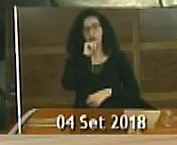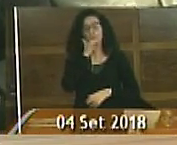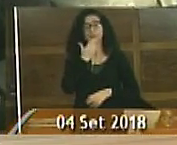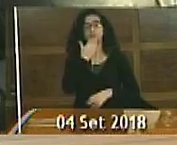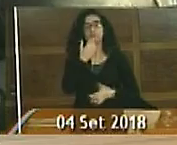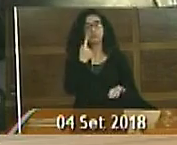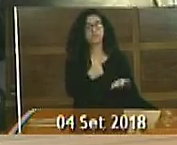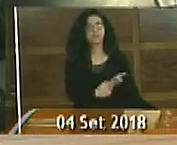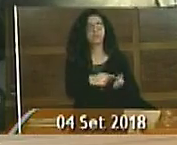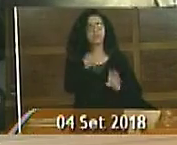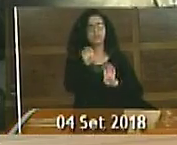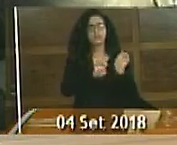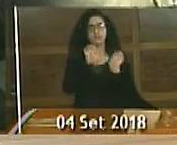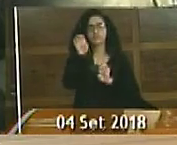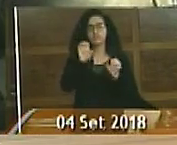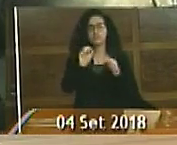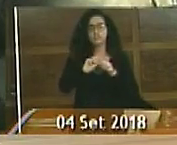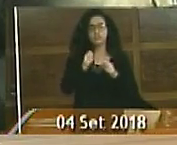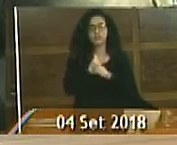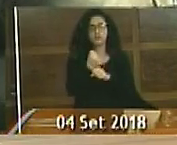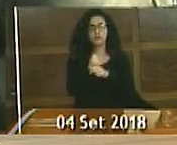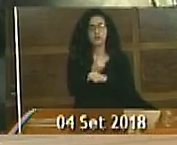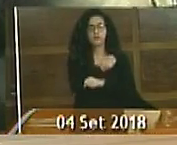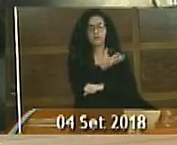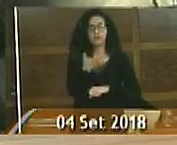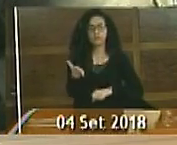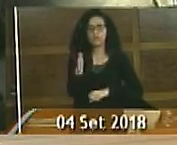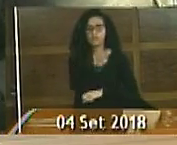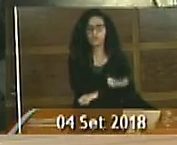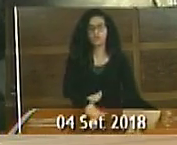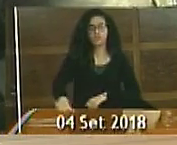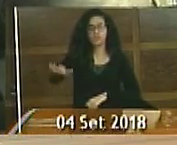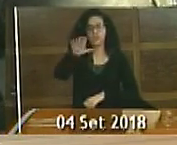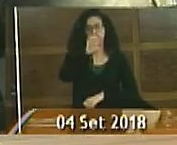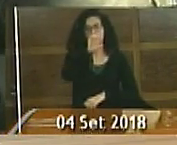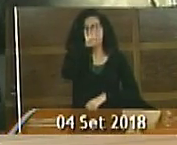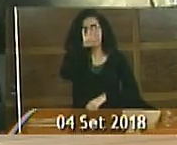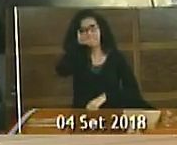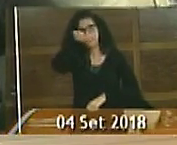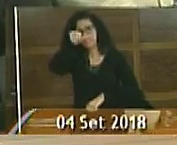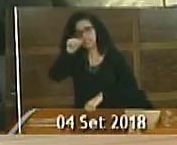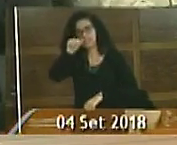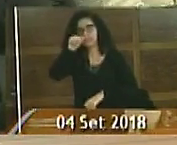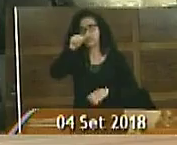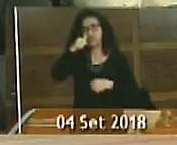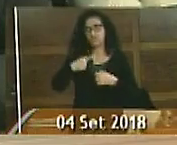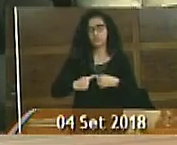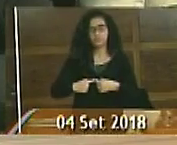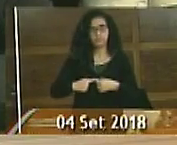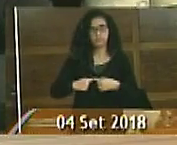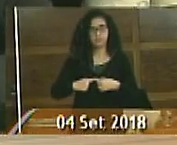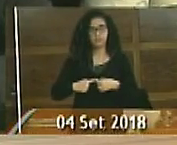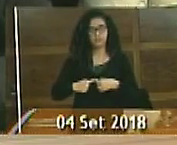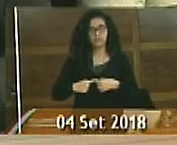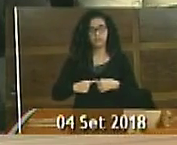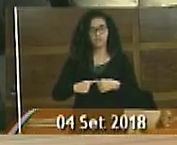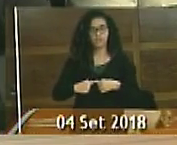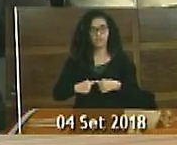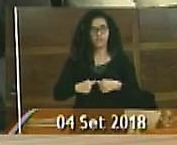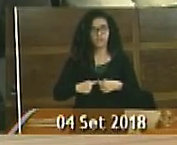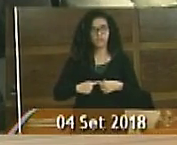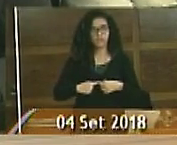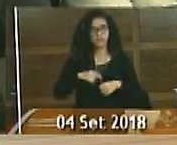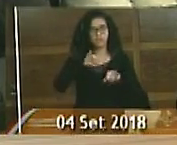empresa especializada para fazer reforma geral na ETA, estação de tratamento de água, na rua Sebastião Lino,